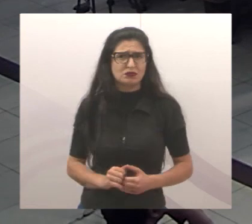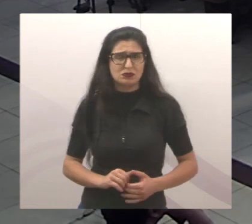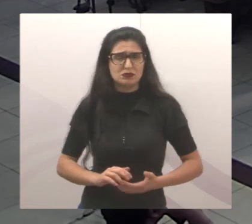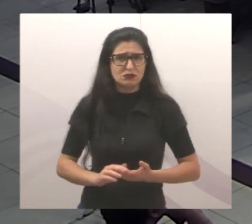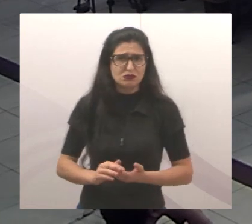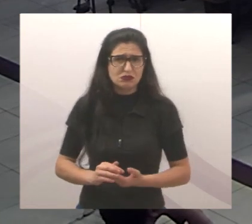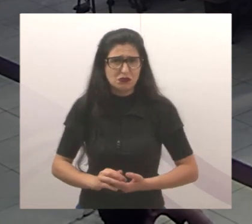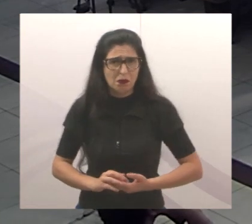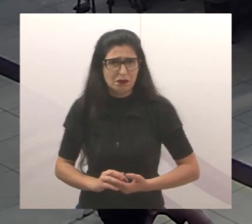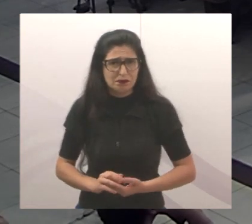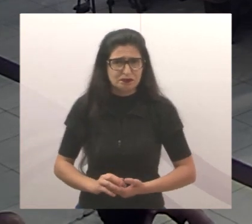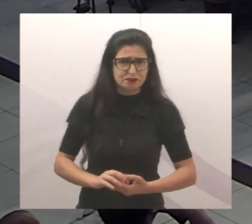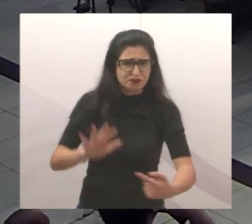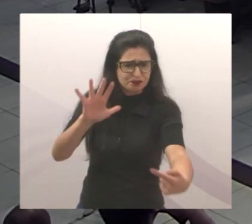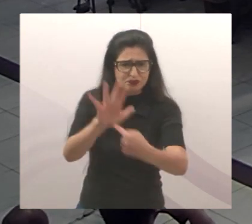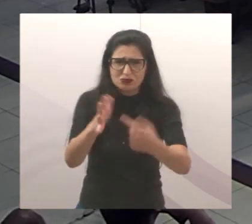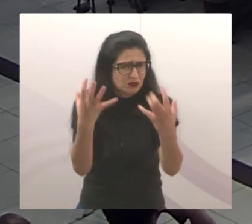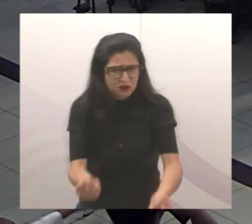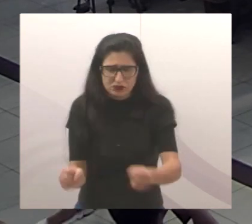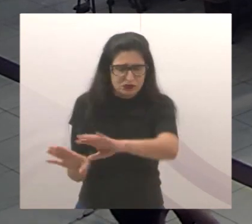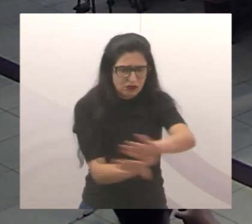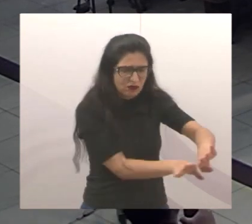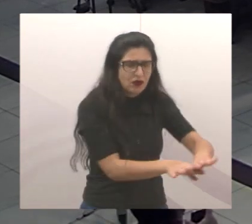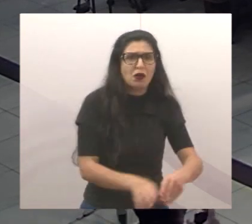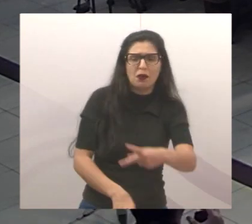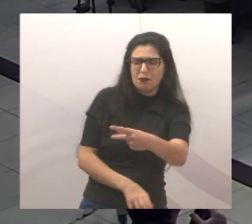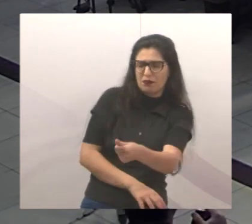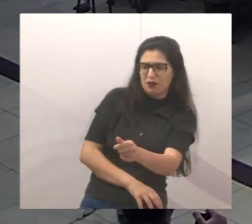Como vota Patrícia Juliane?